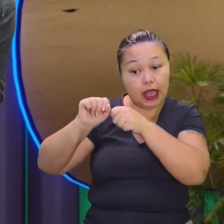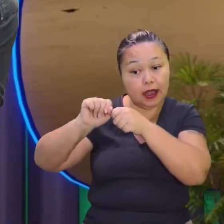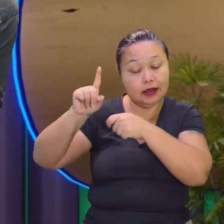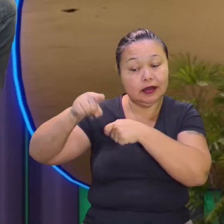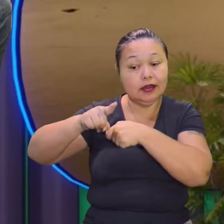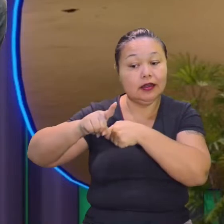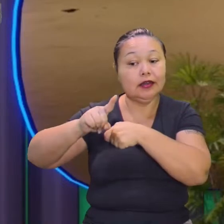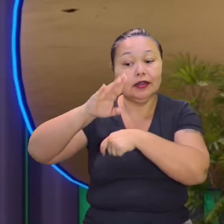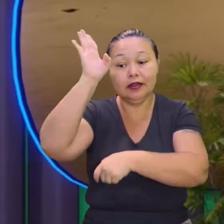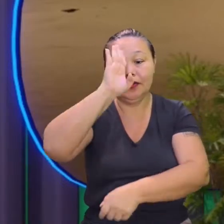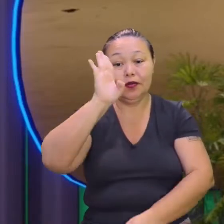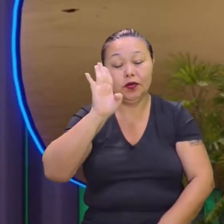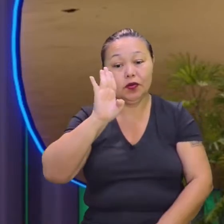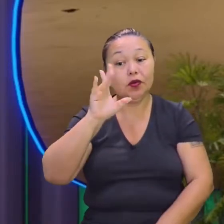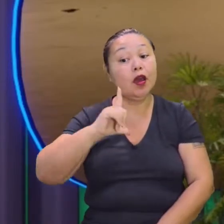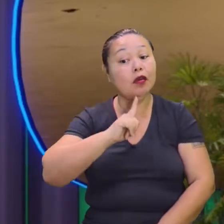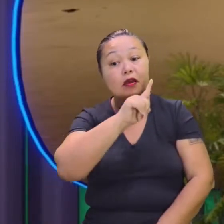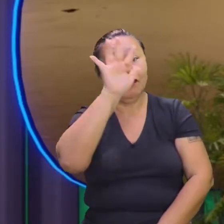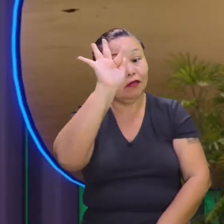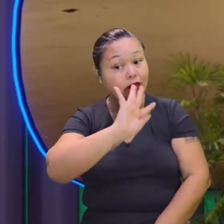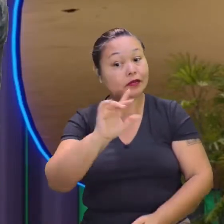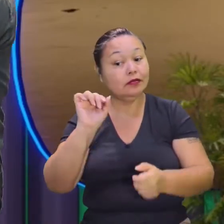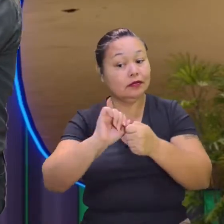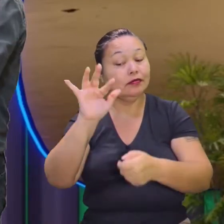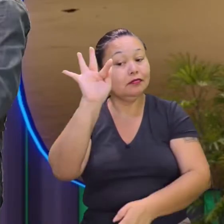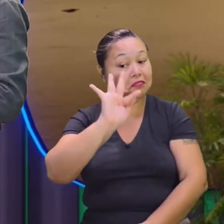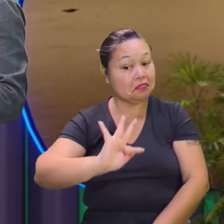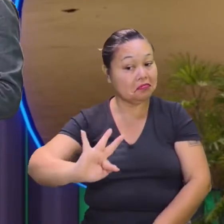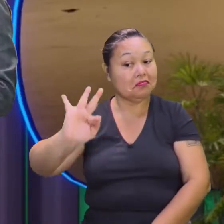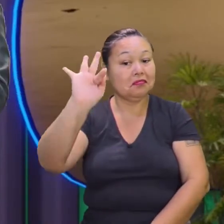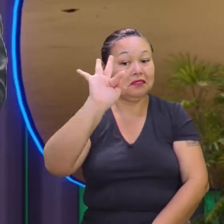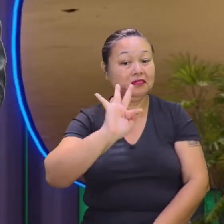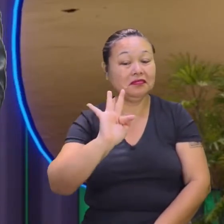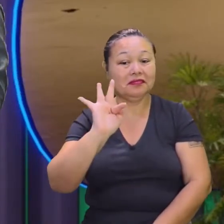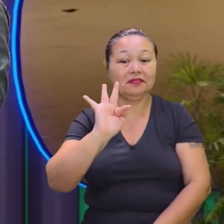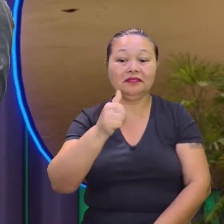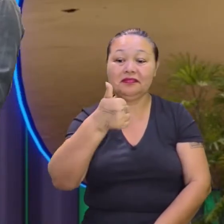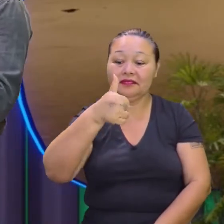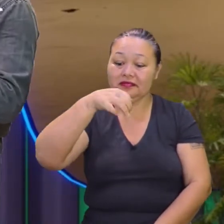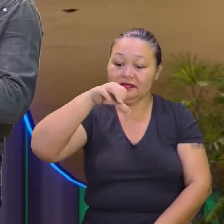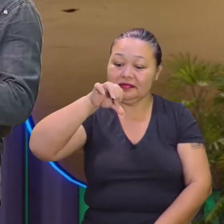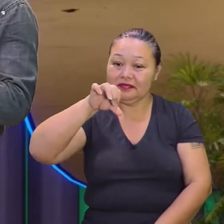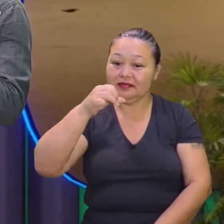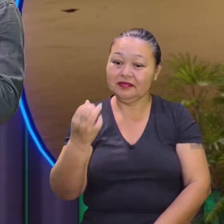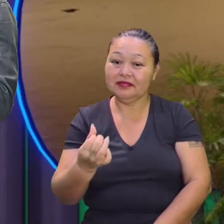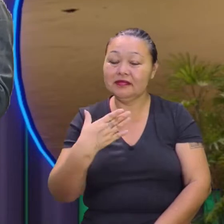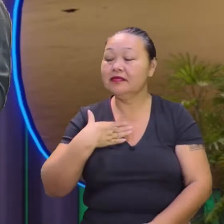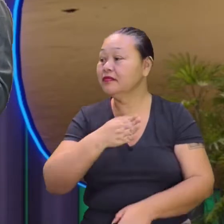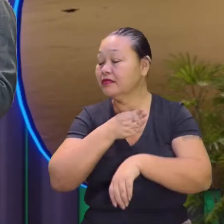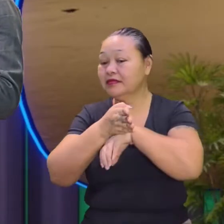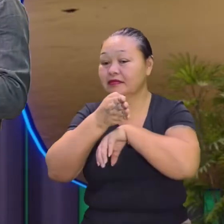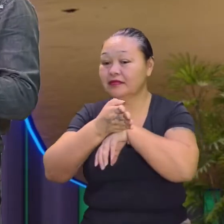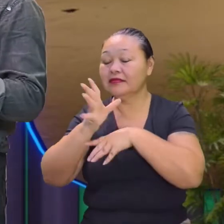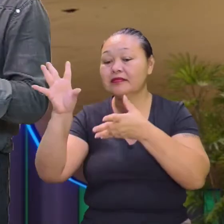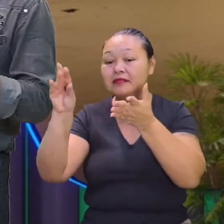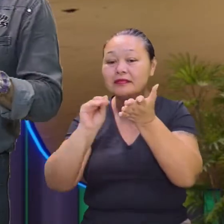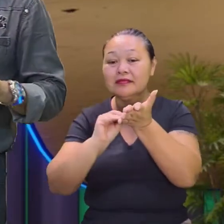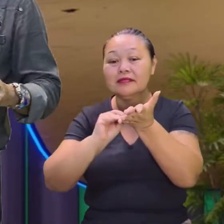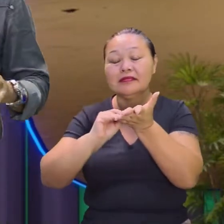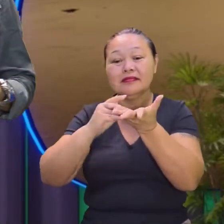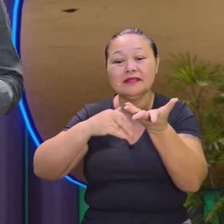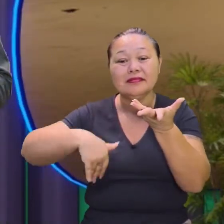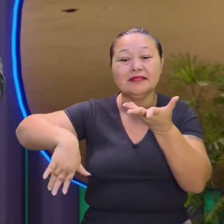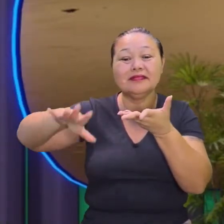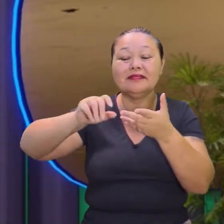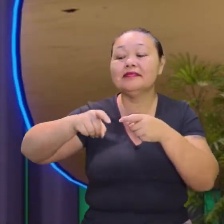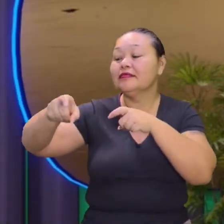eu estava na faculdade, 1996, estava na faculdade. Aí, a gente foi participar desse censo, e aí a